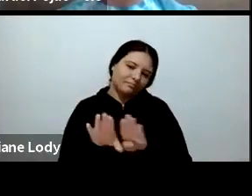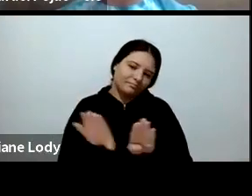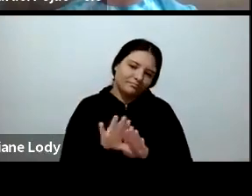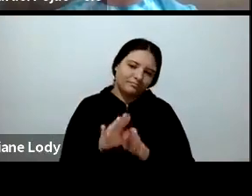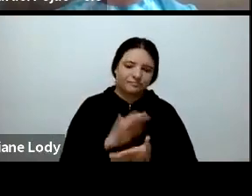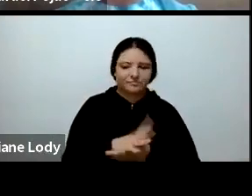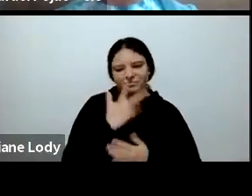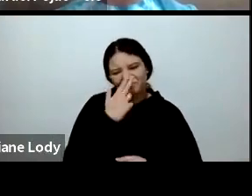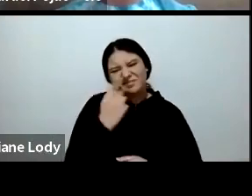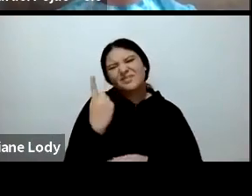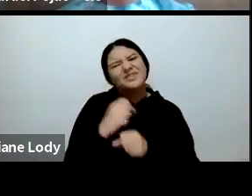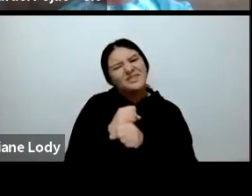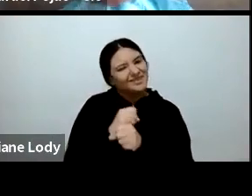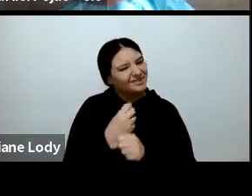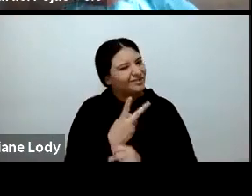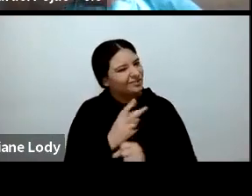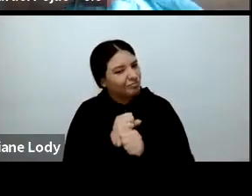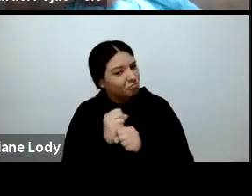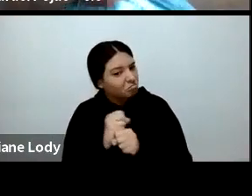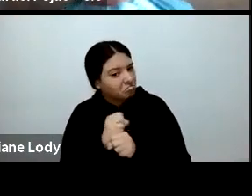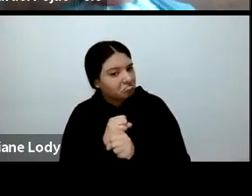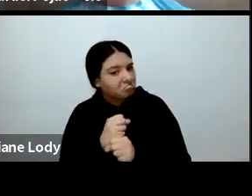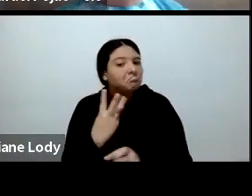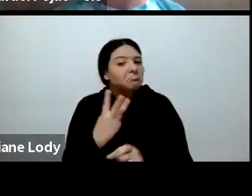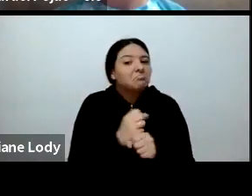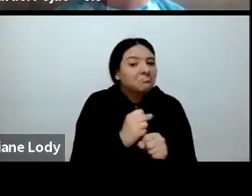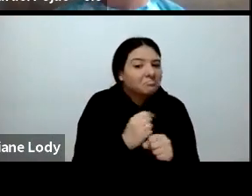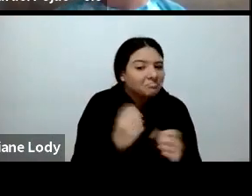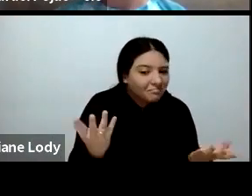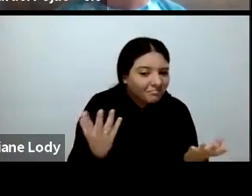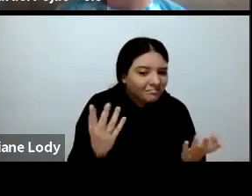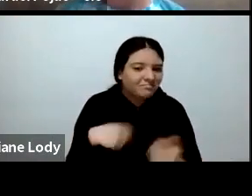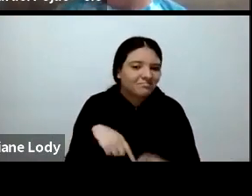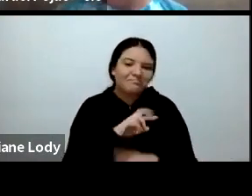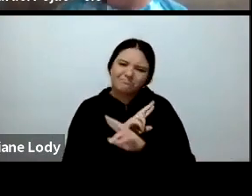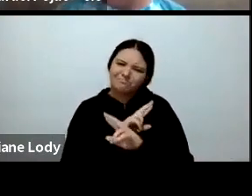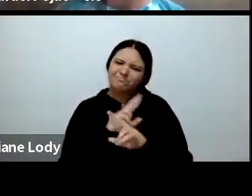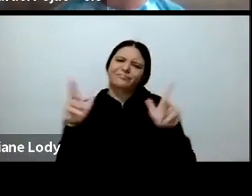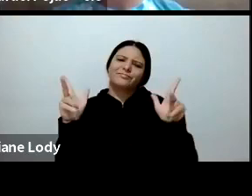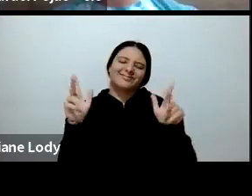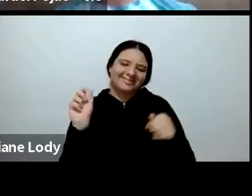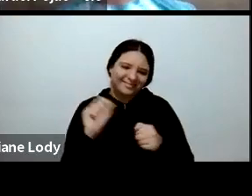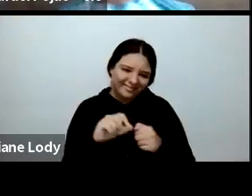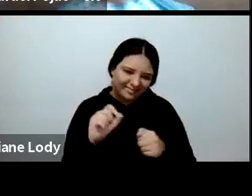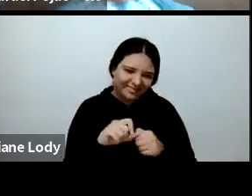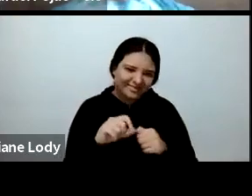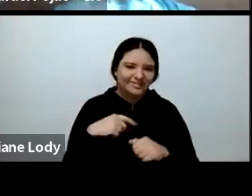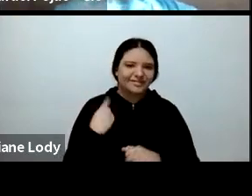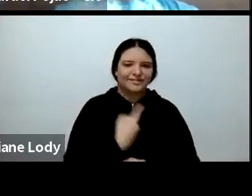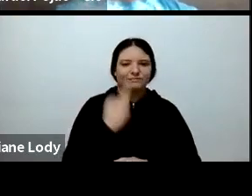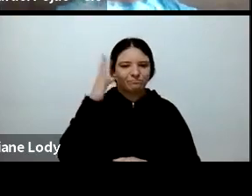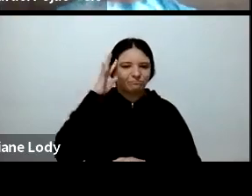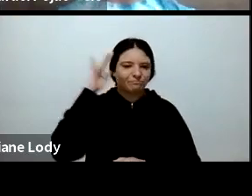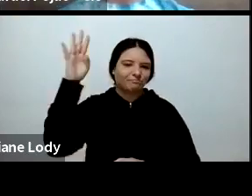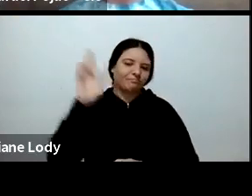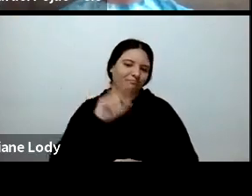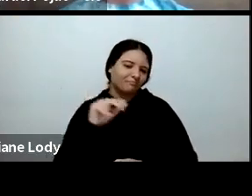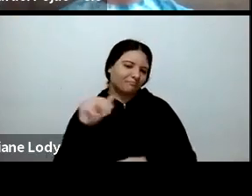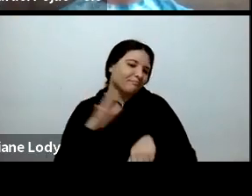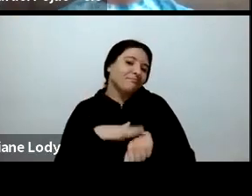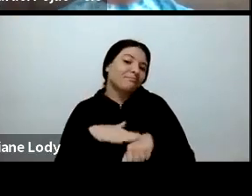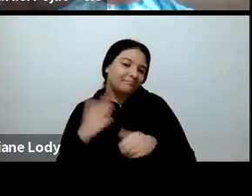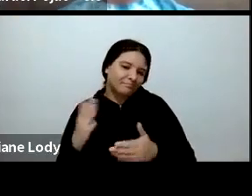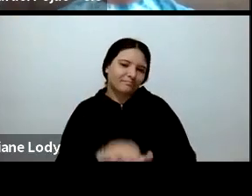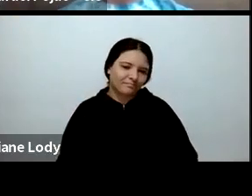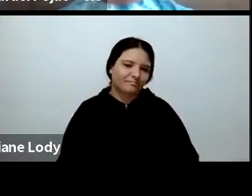ano, 2 anos, 3 anos, a gente esteja fazendo uma coisa muito diferente que a gente nem imaginava que a gente poderia fazer, né? Você